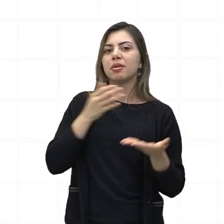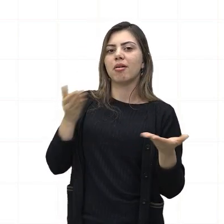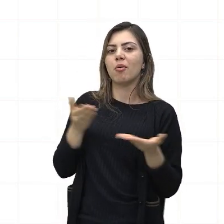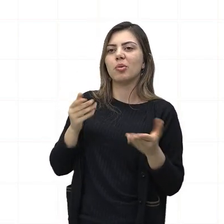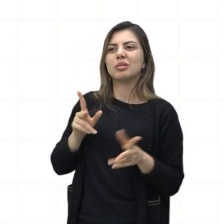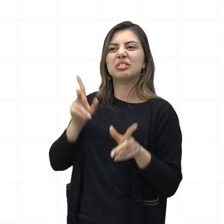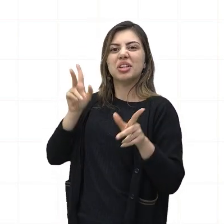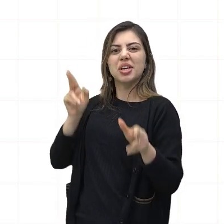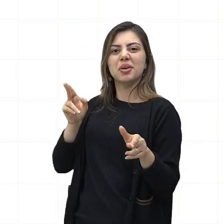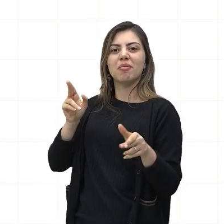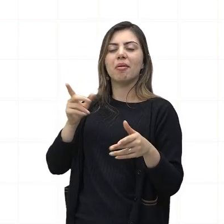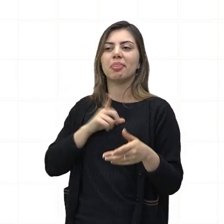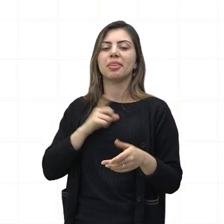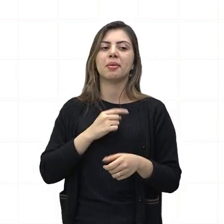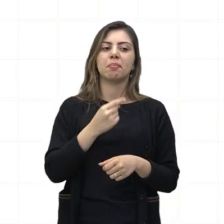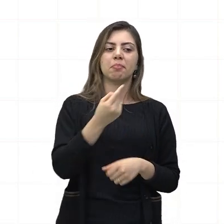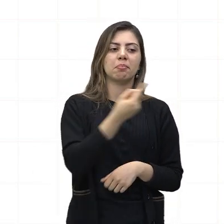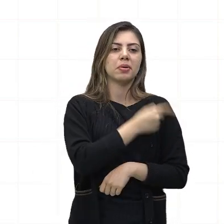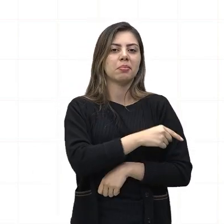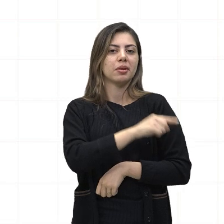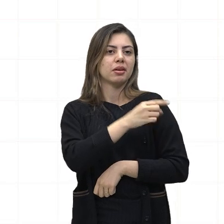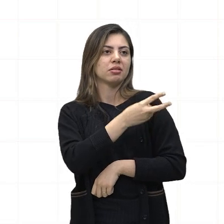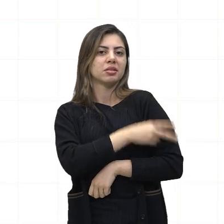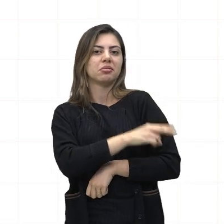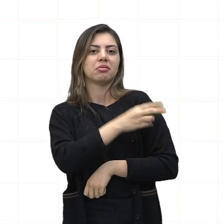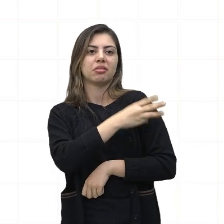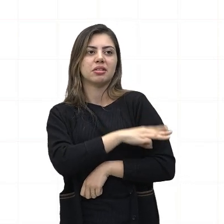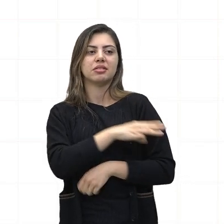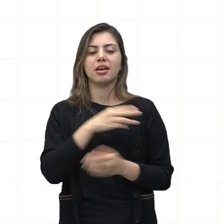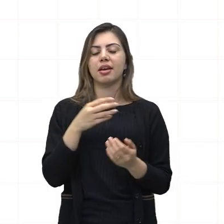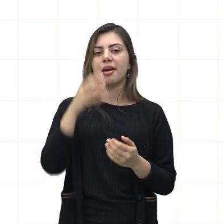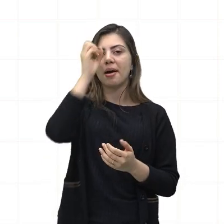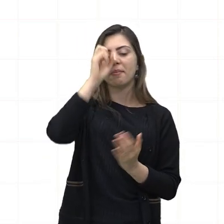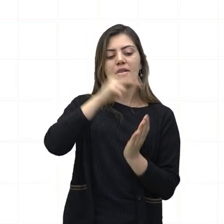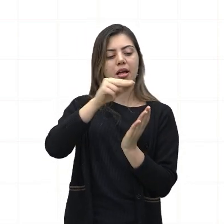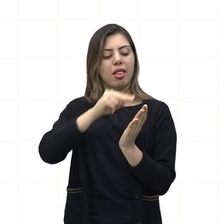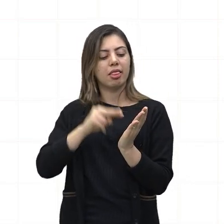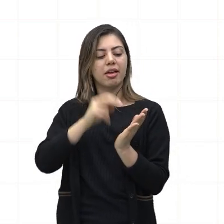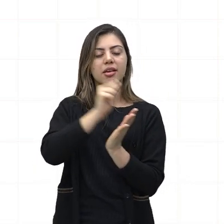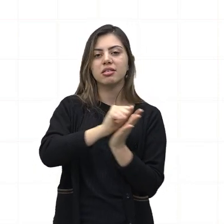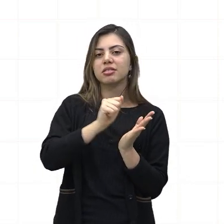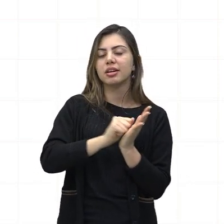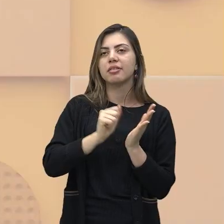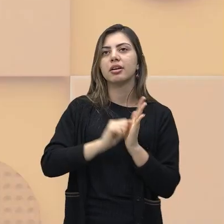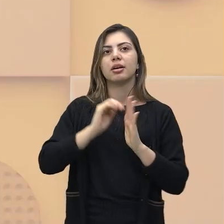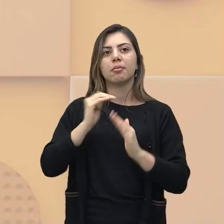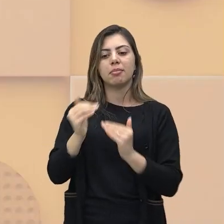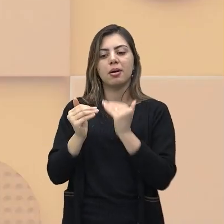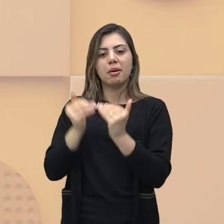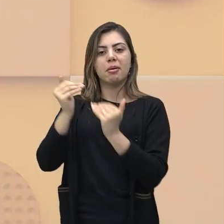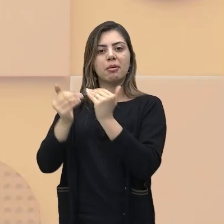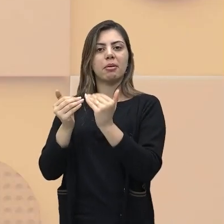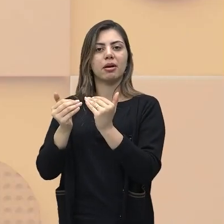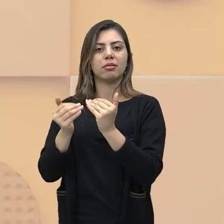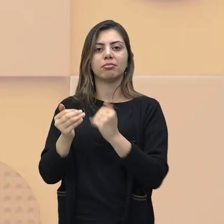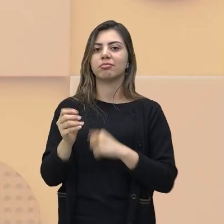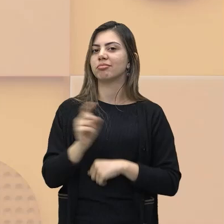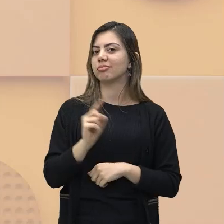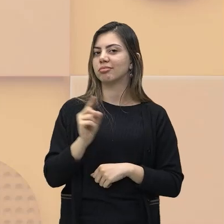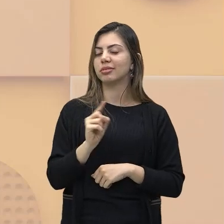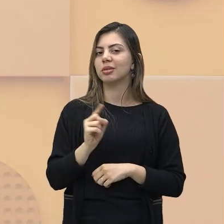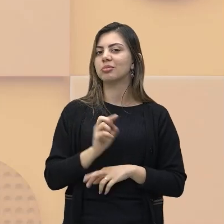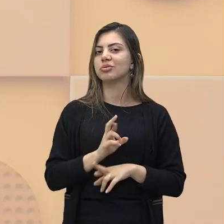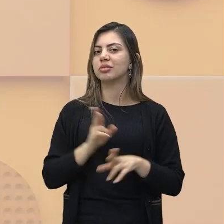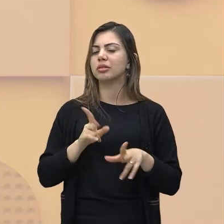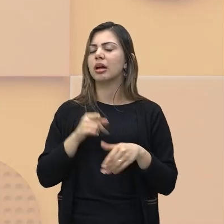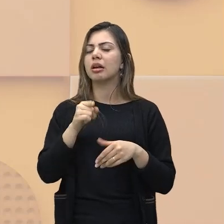de ir fazer primeira e segunda série pré-escolar, aprender a ler, escrever e se formando nível a nível. Observa que essa educação está